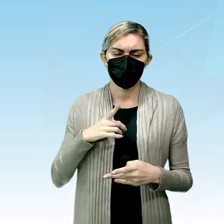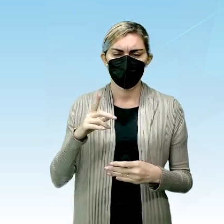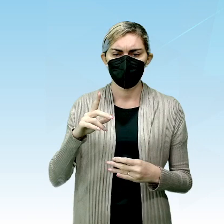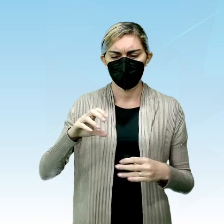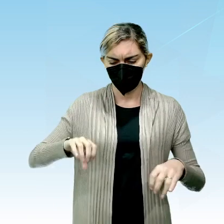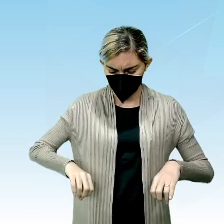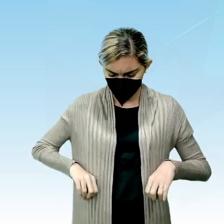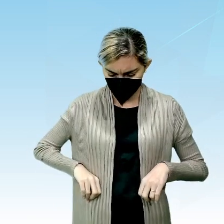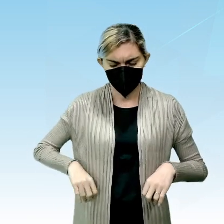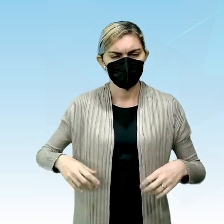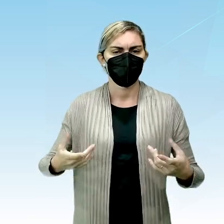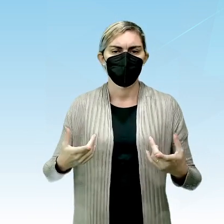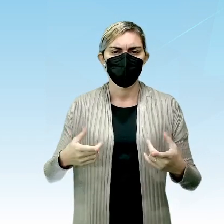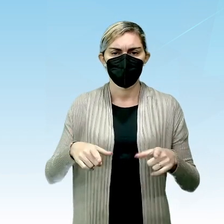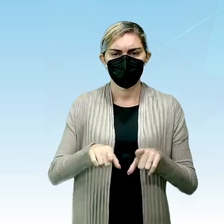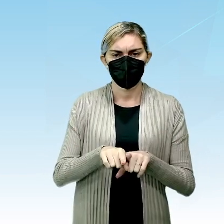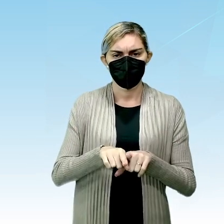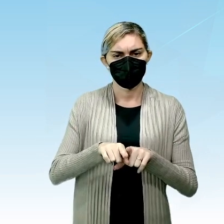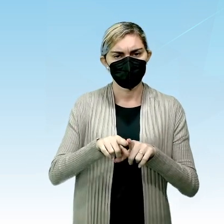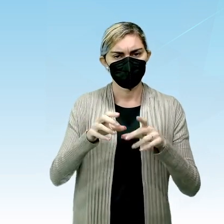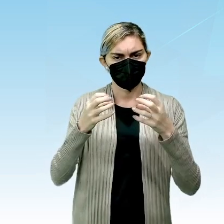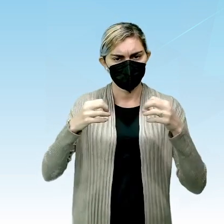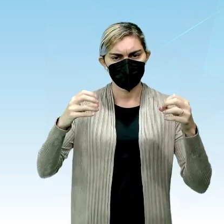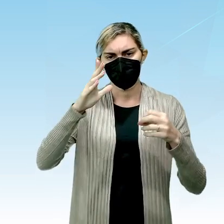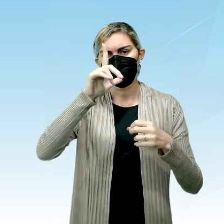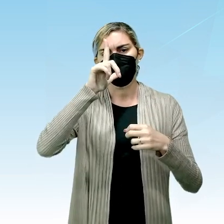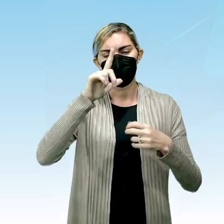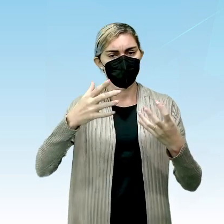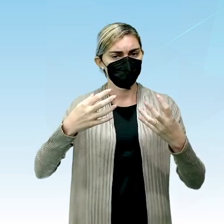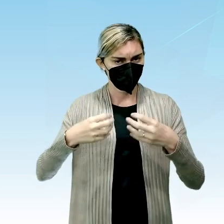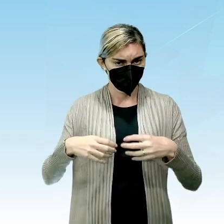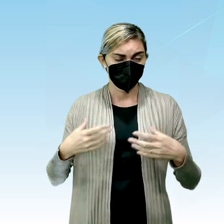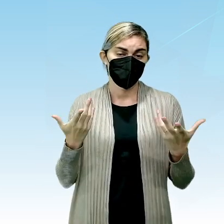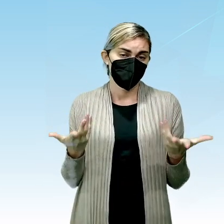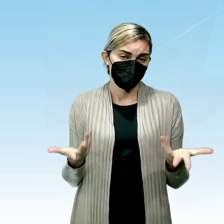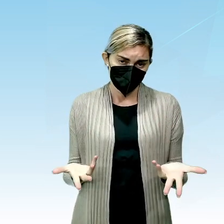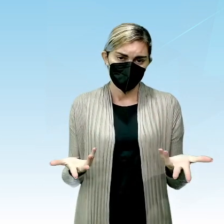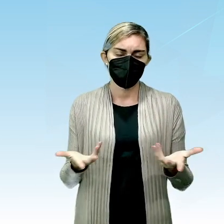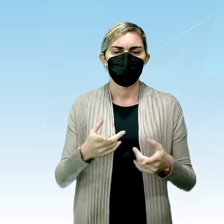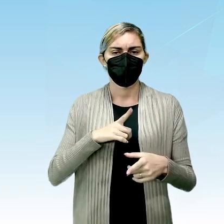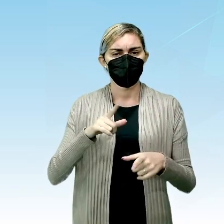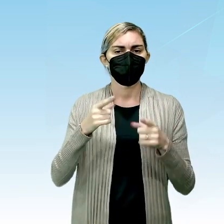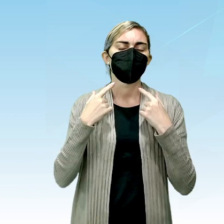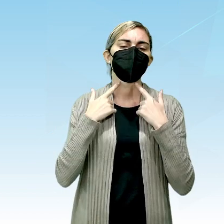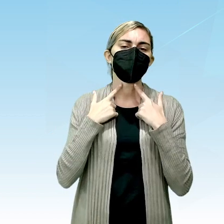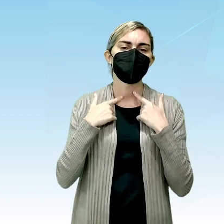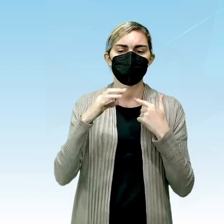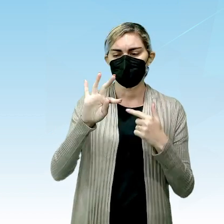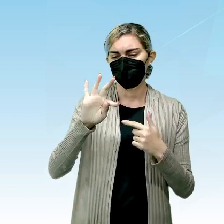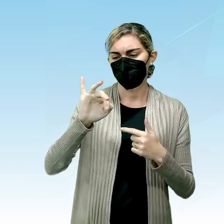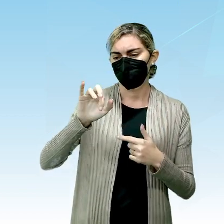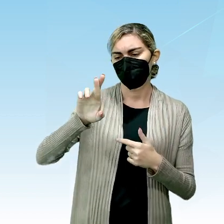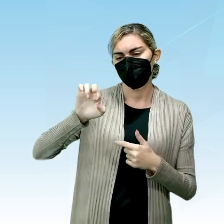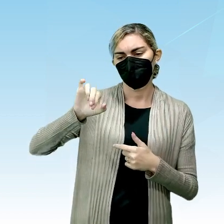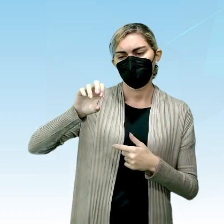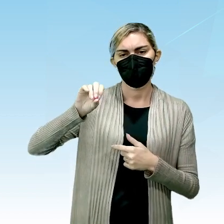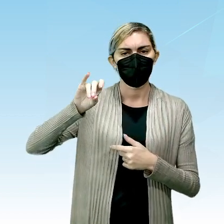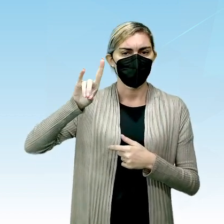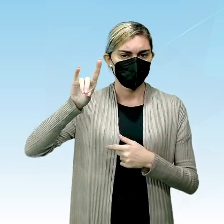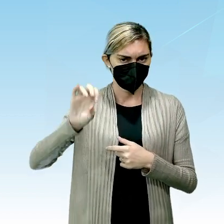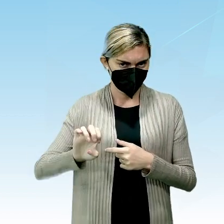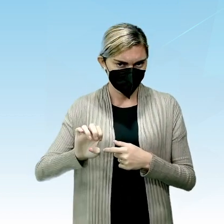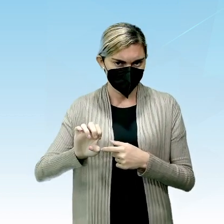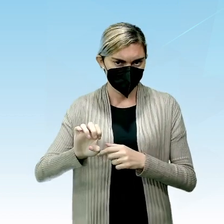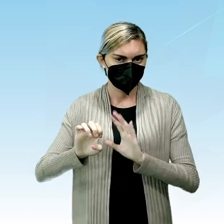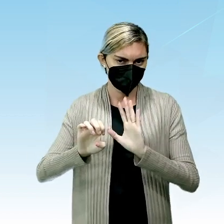ovários e nos testículos. Agora, bora falar um pouco da tireoide. Já a tireoide,